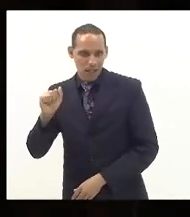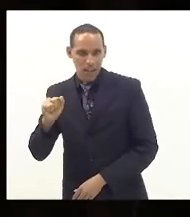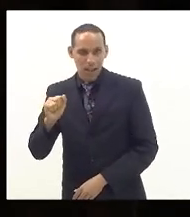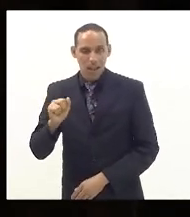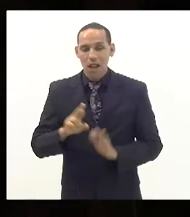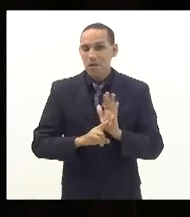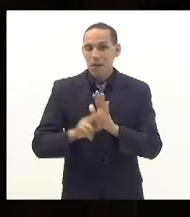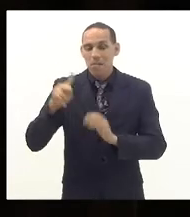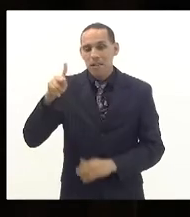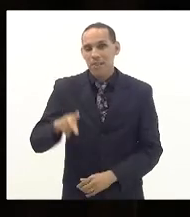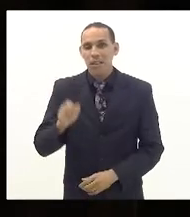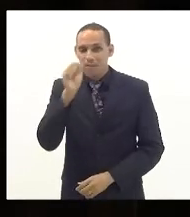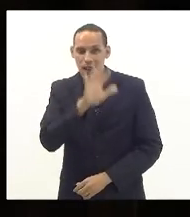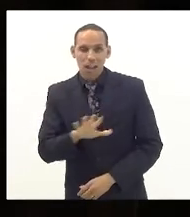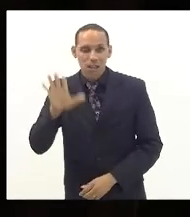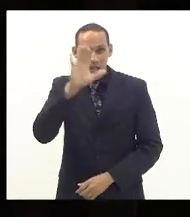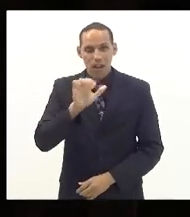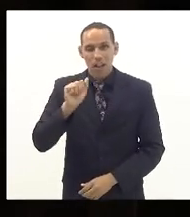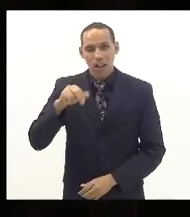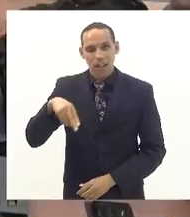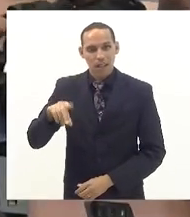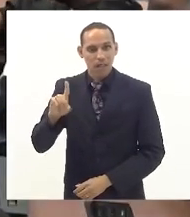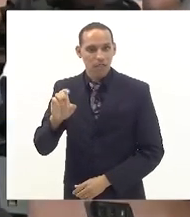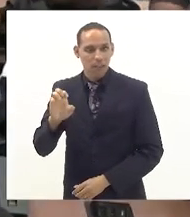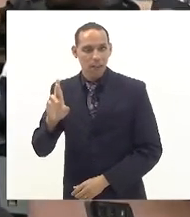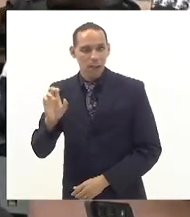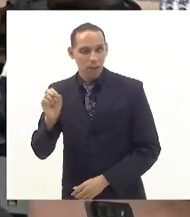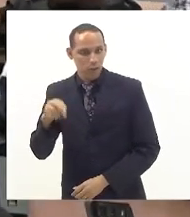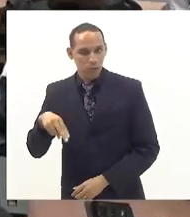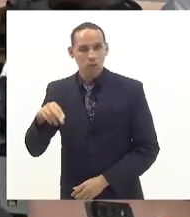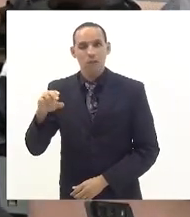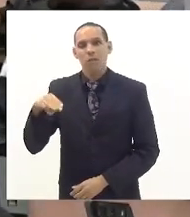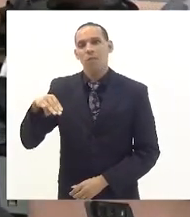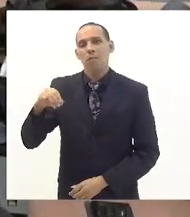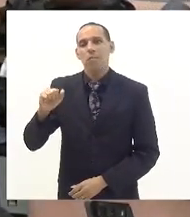nacional Anderson Mácula.